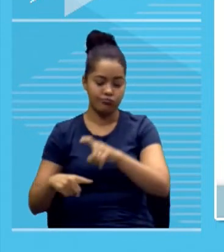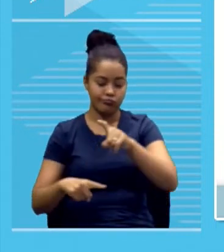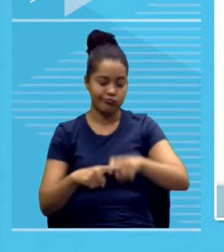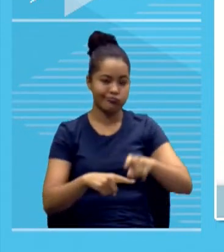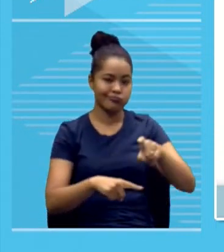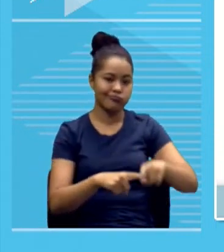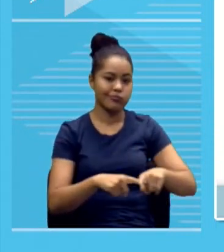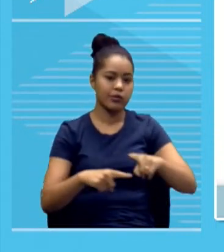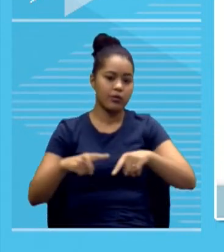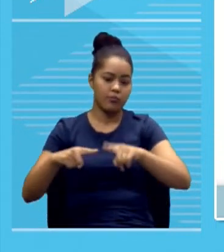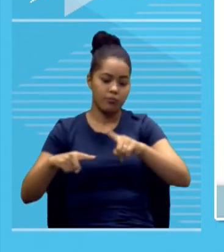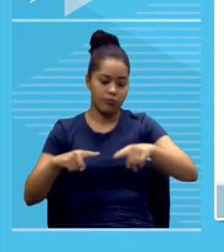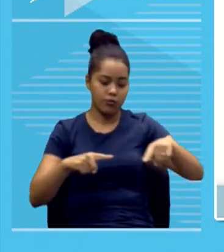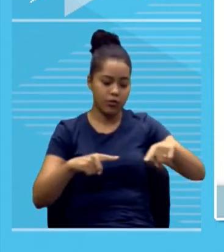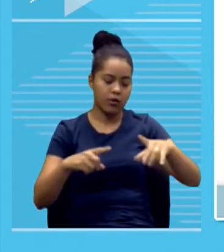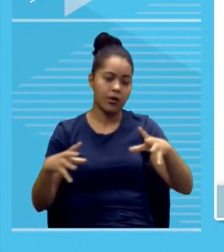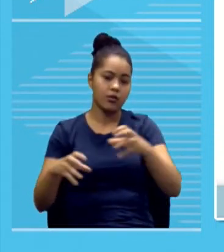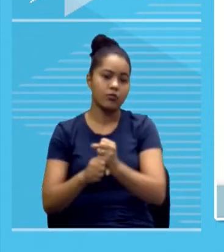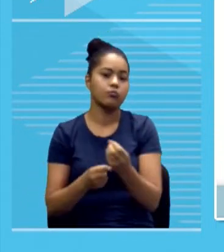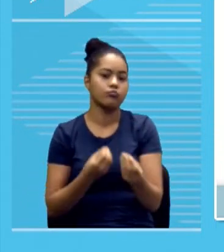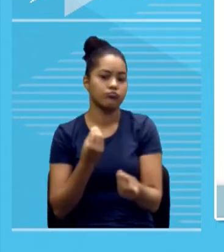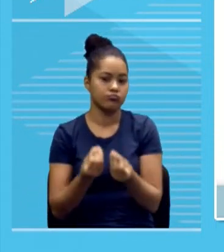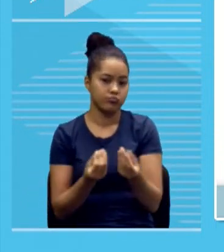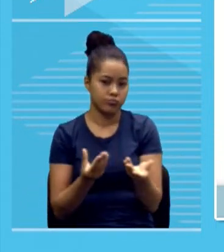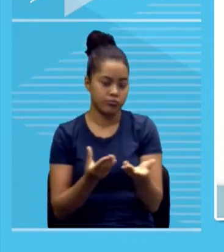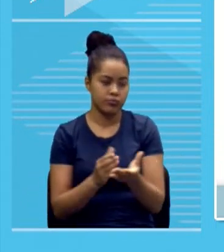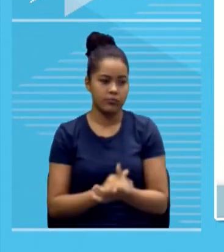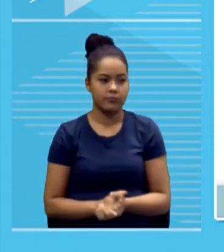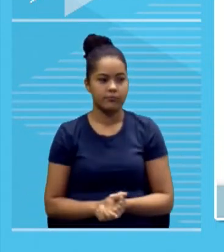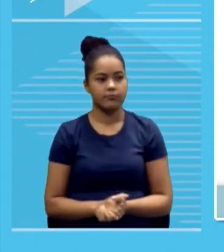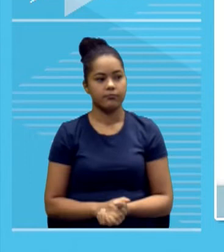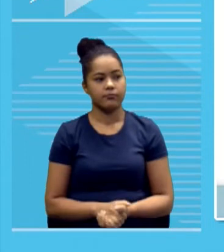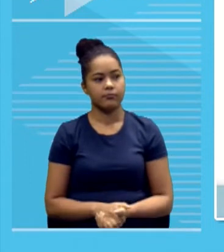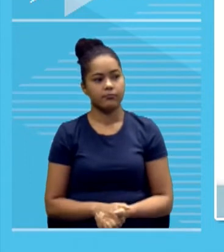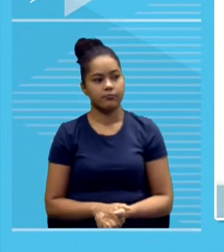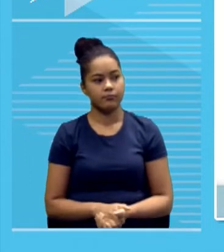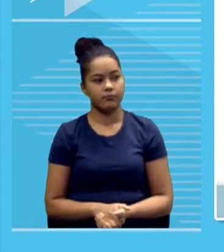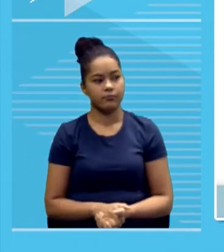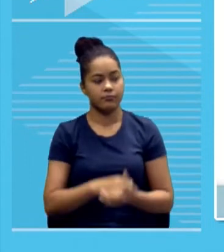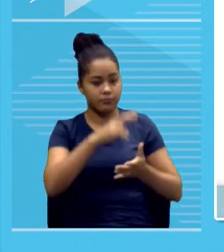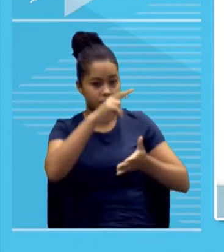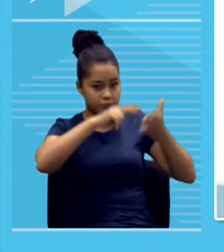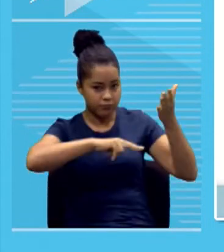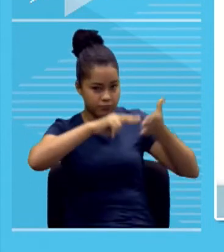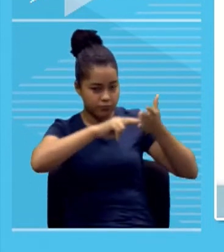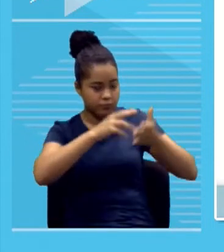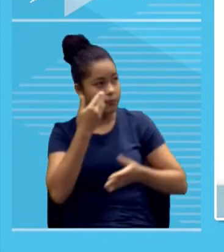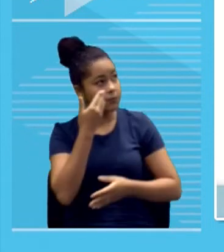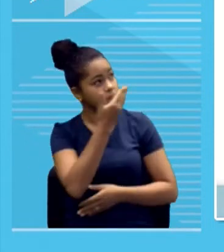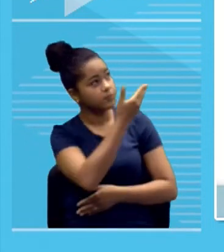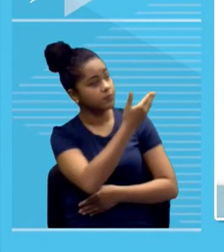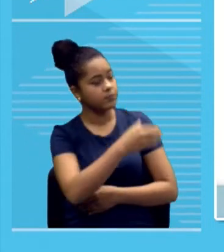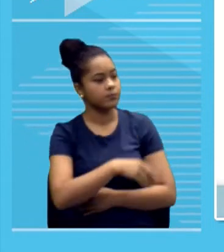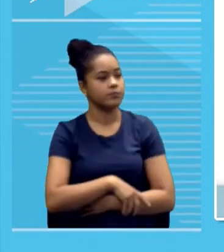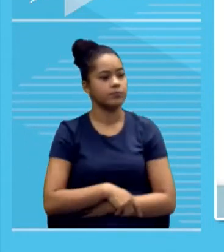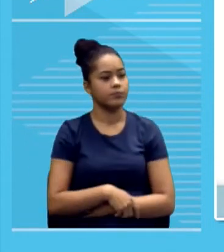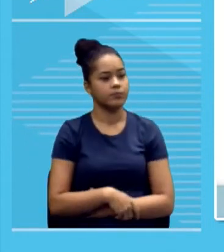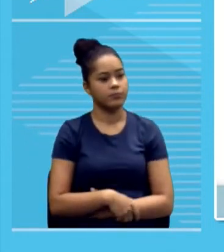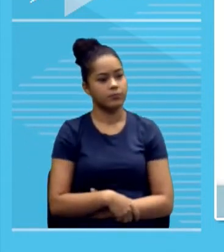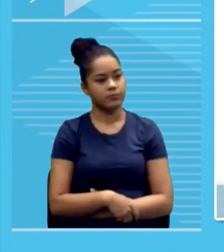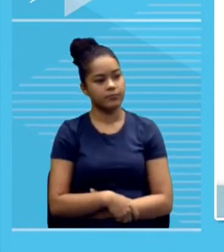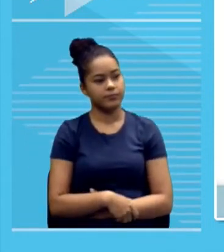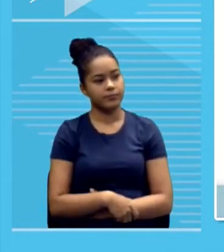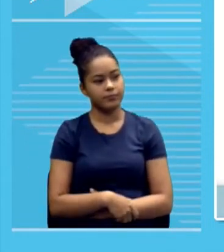equivalente de uma associação em série? Dizemos que N resistores Estão associados em série quando são ligados de